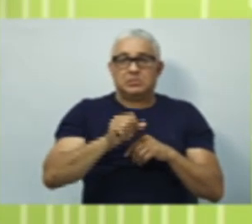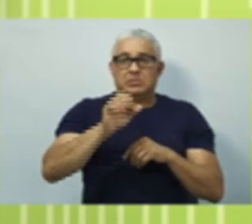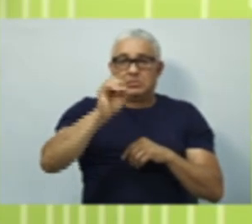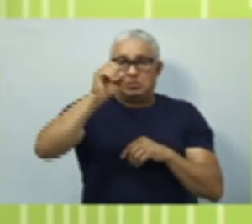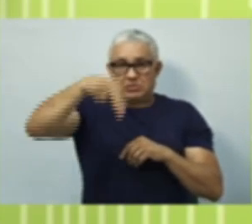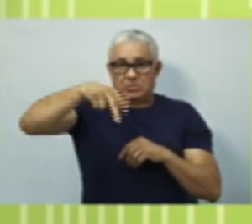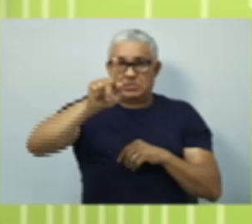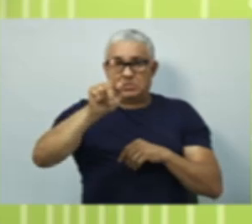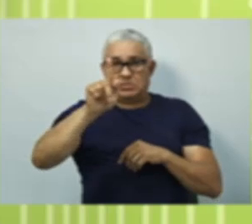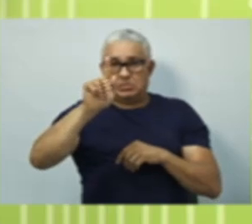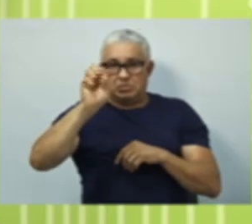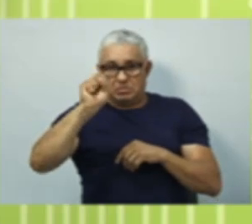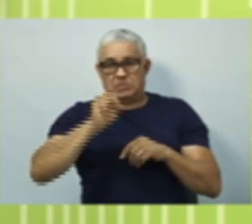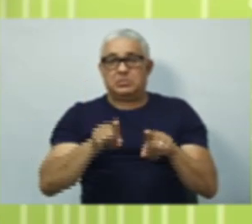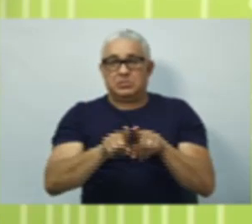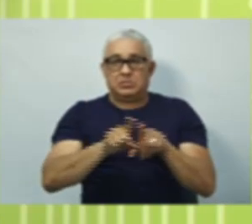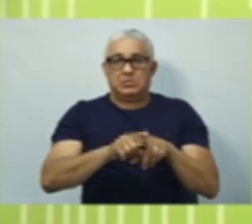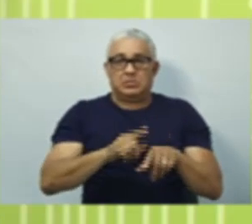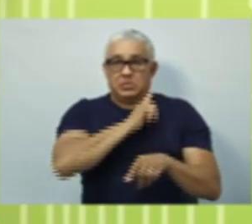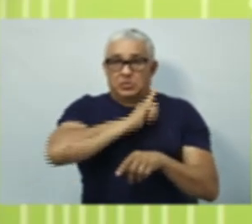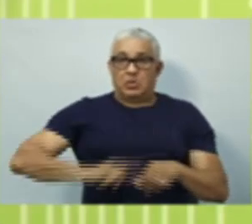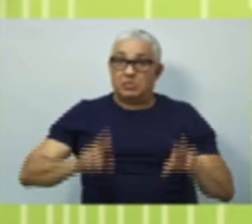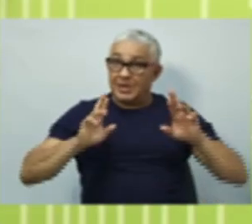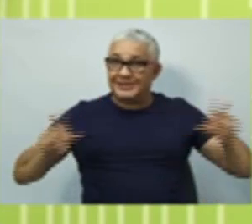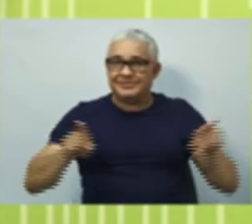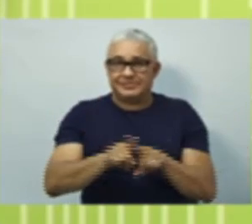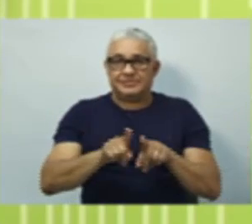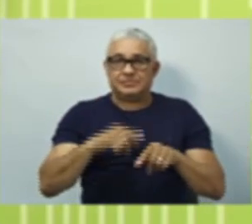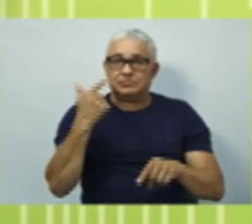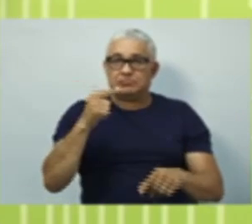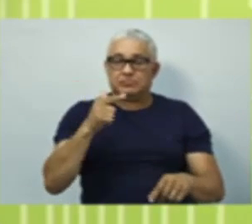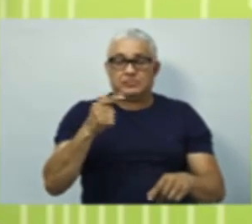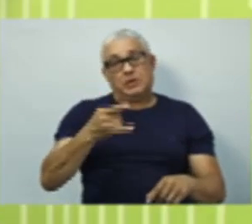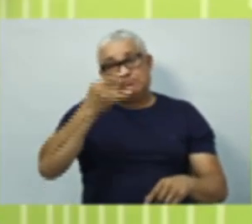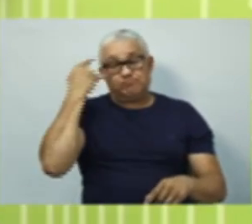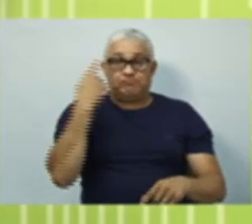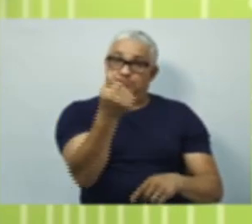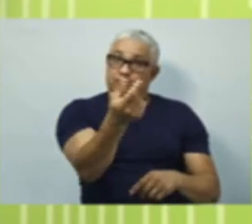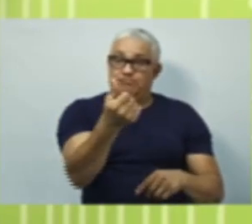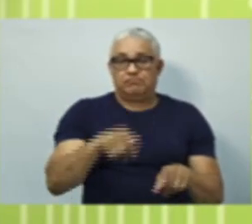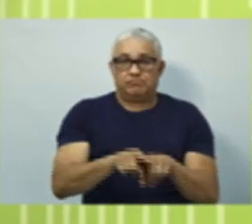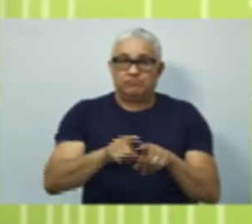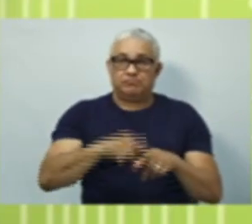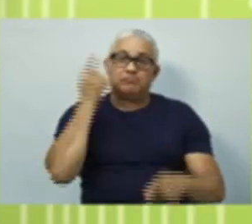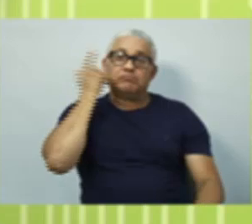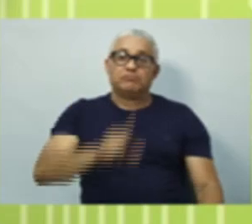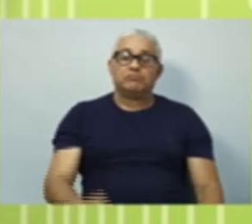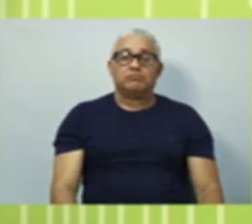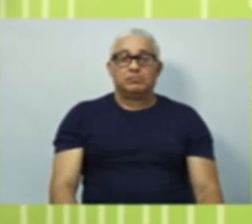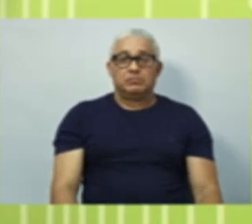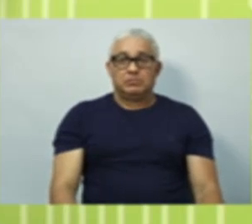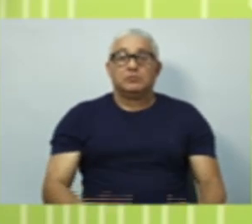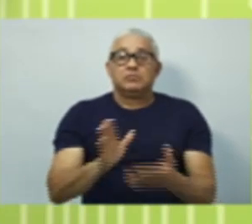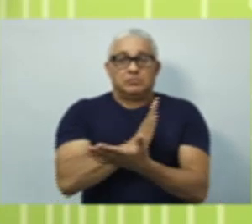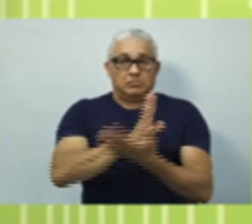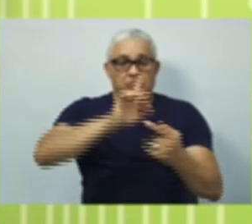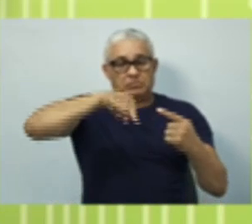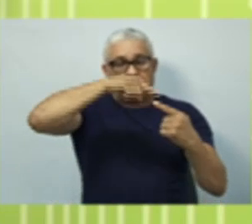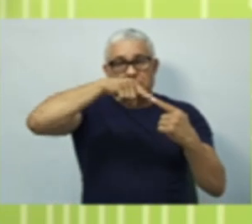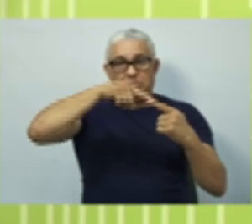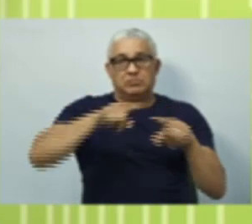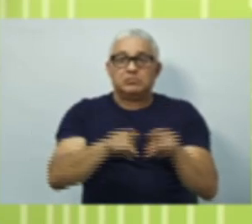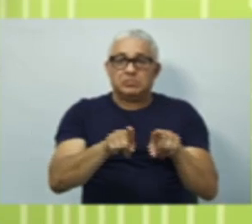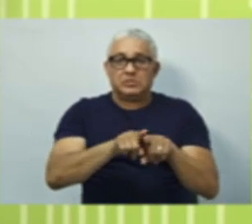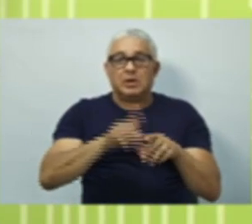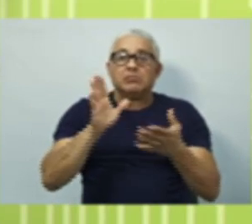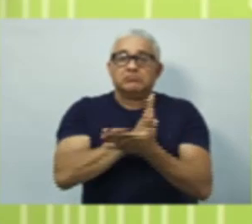não governamentais, mas que elas não têm fins lucrativos e atingem ou alguns objetivos e